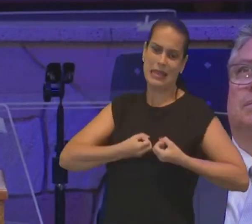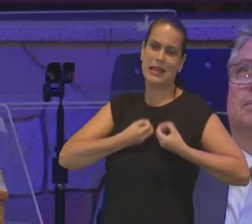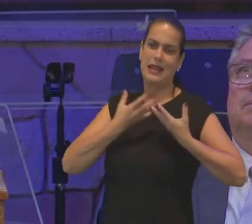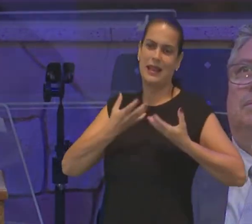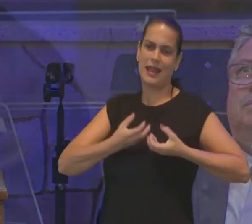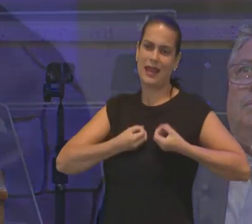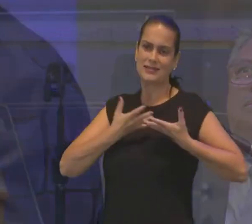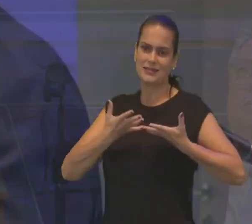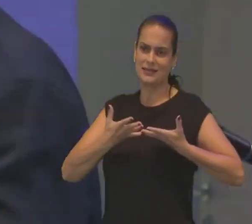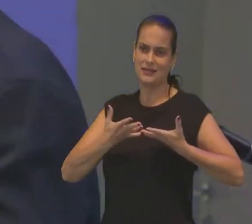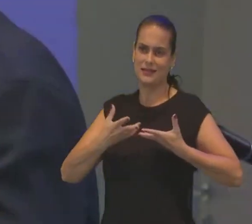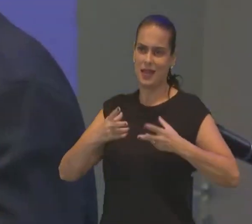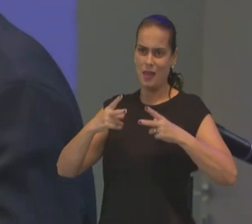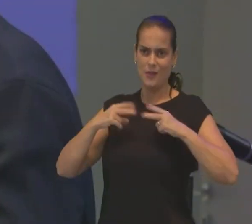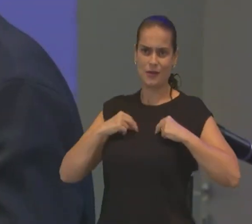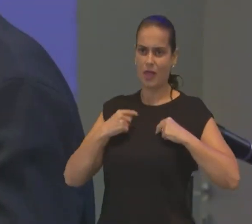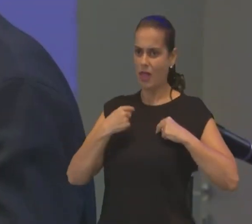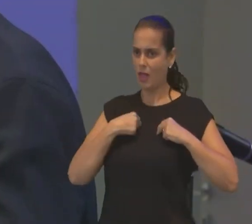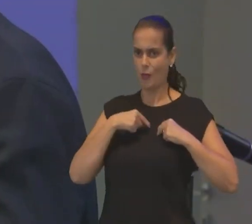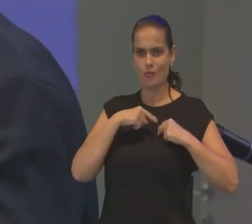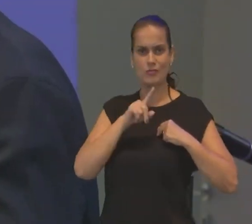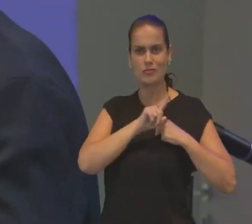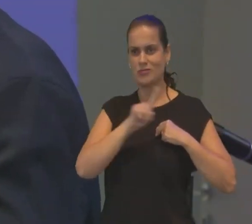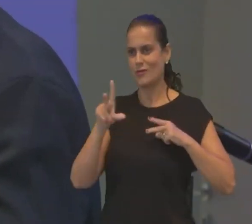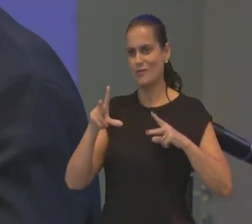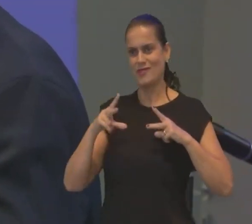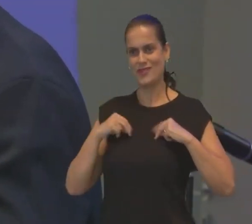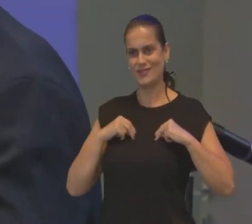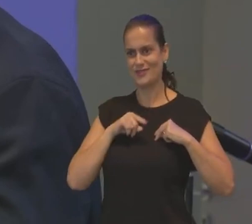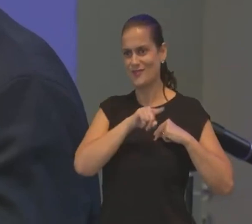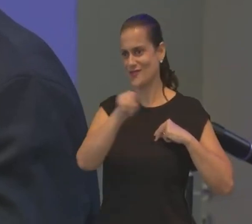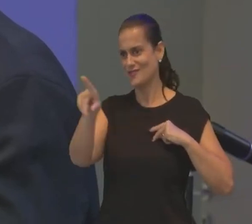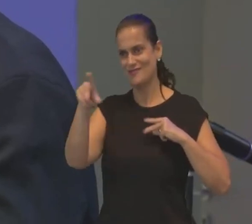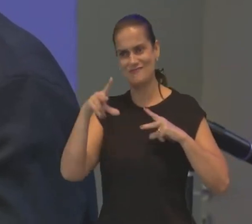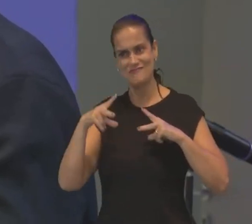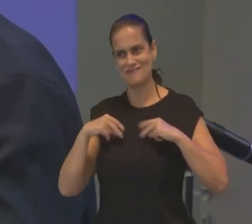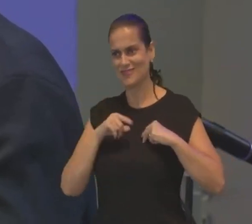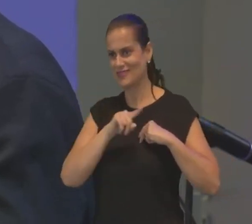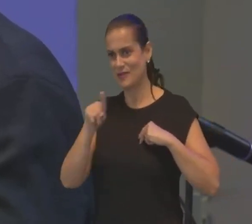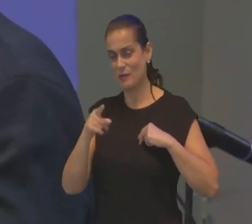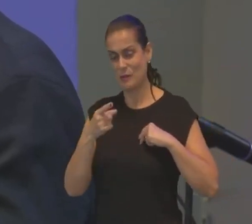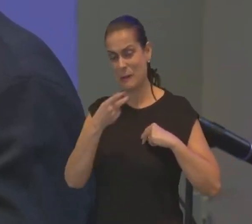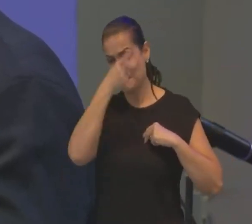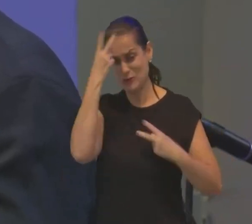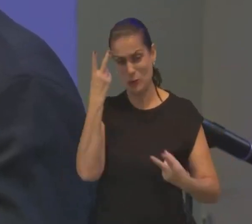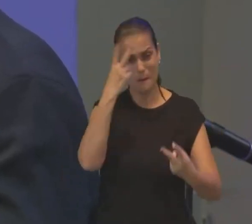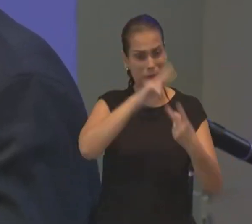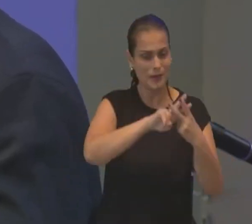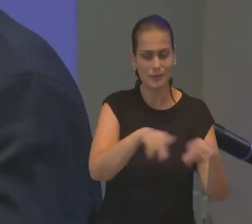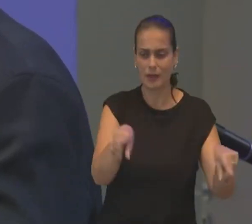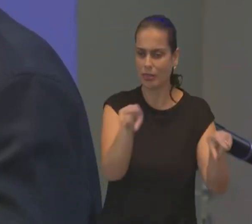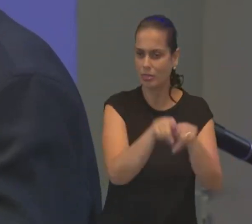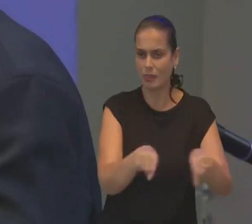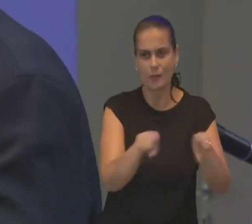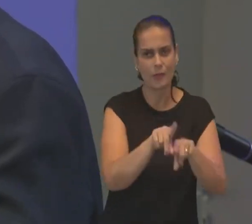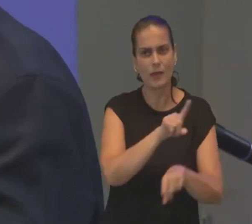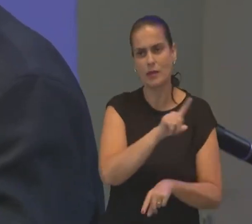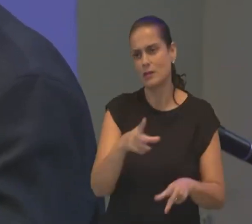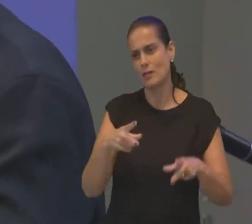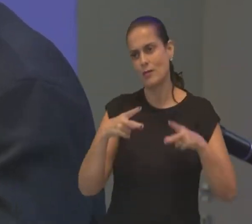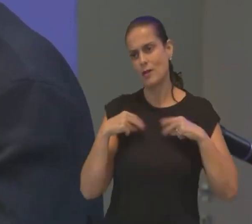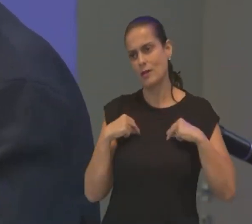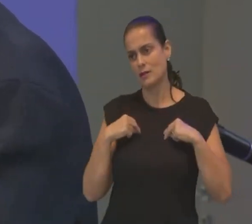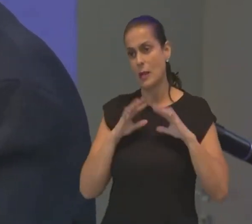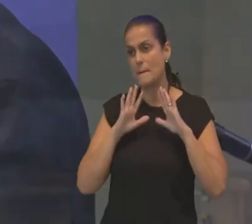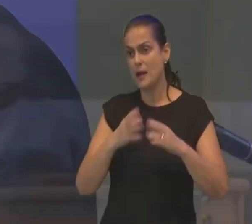merece. Nem eu e nem você merece. Aquelas pessoas que estão lá dentro também não merecem. Mas a graça